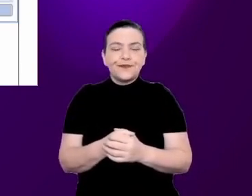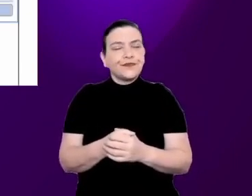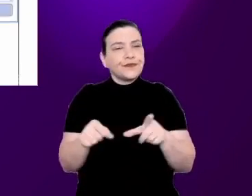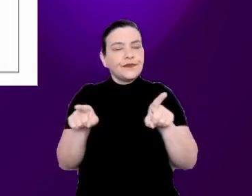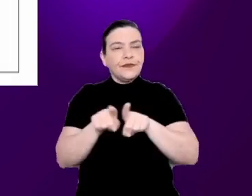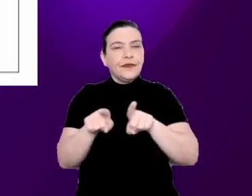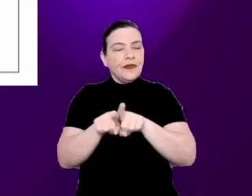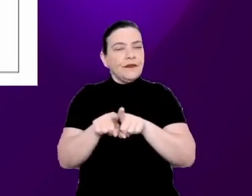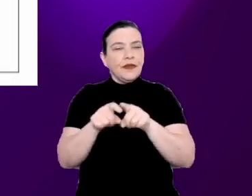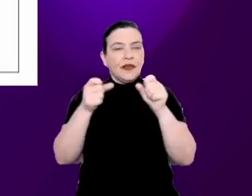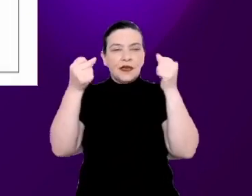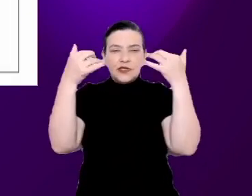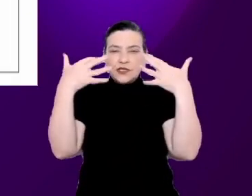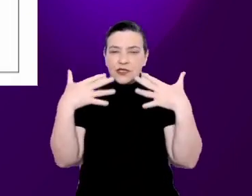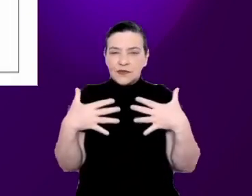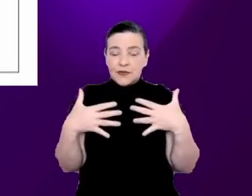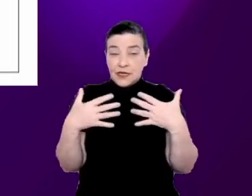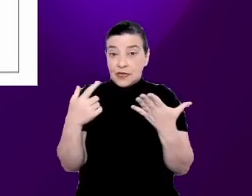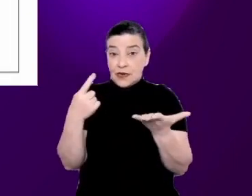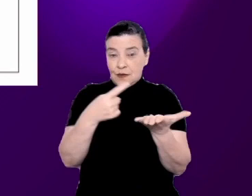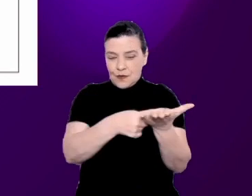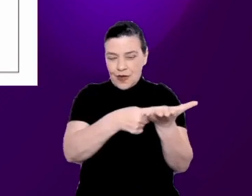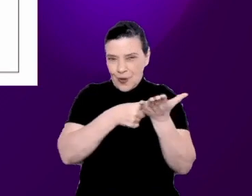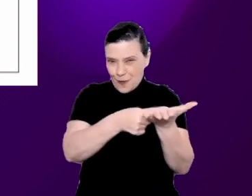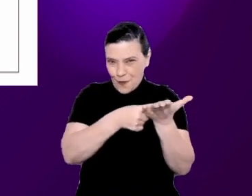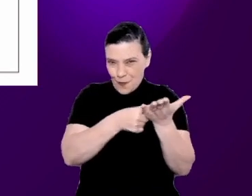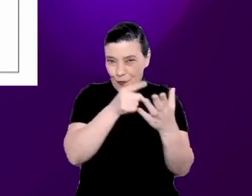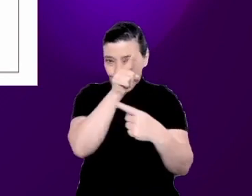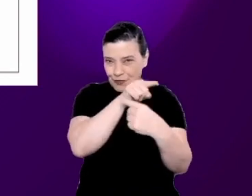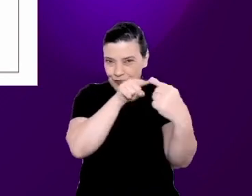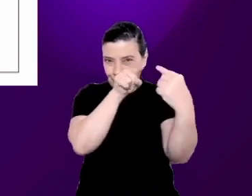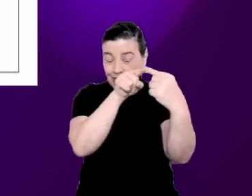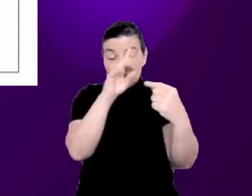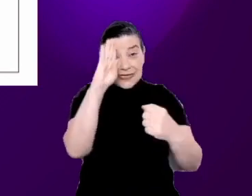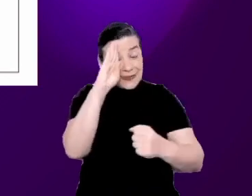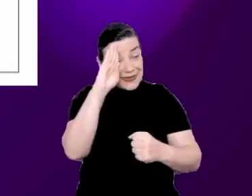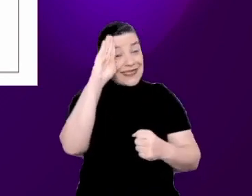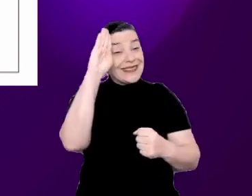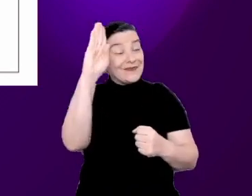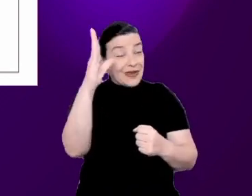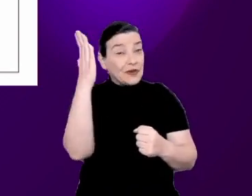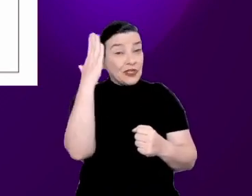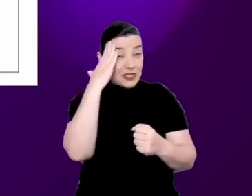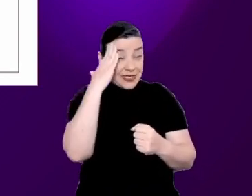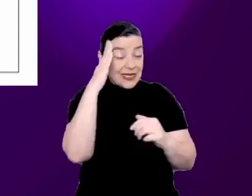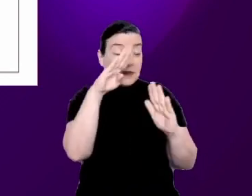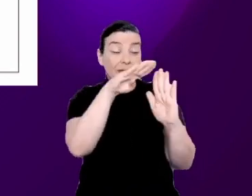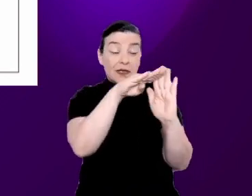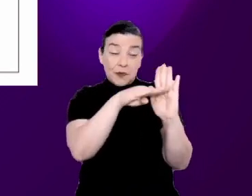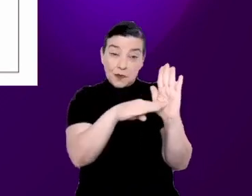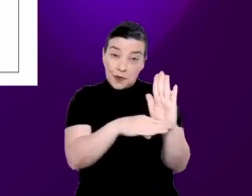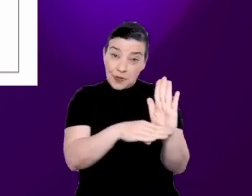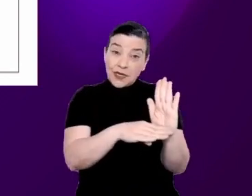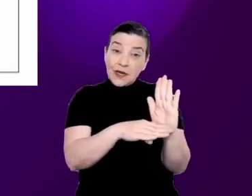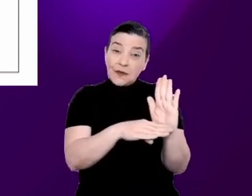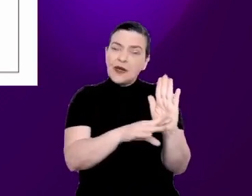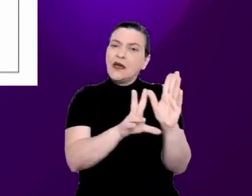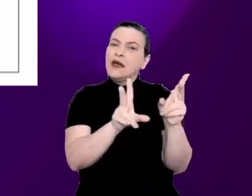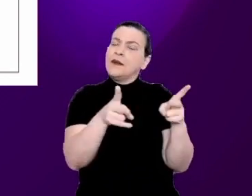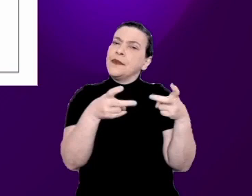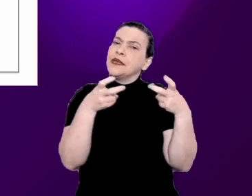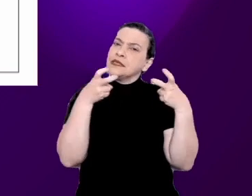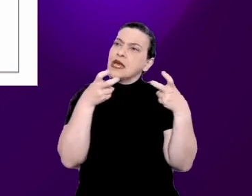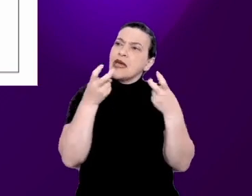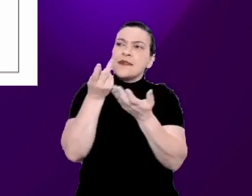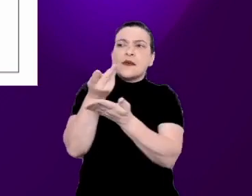fala sobre o acordo de metas, né, e esse ponto principal que a gente entende desse programa, observamos que o paciente,